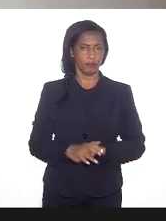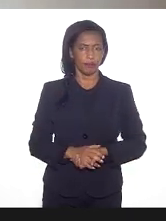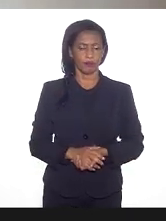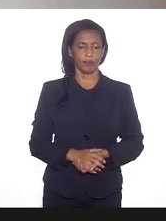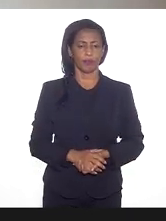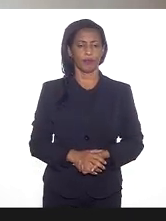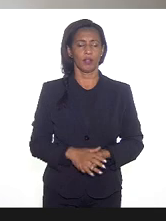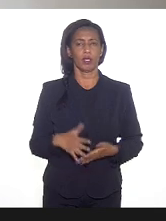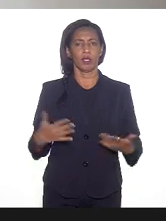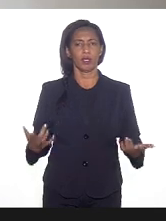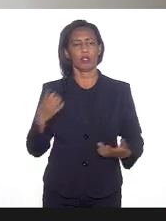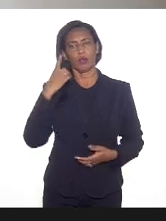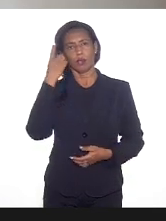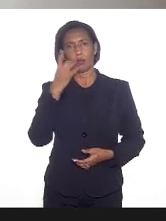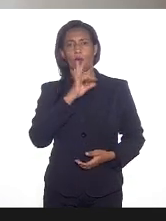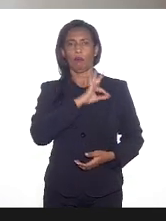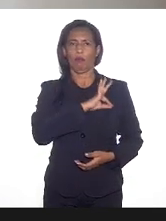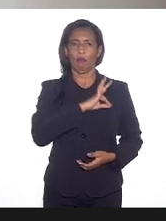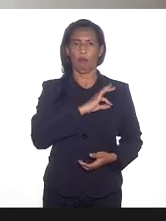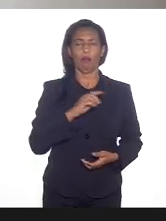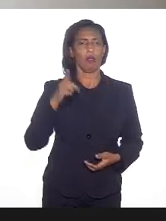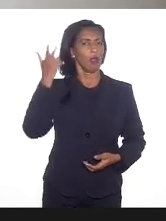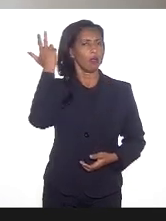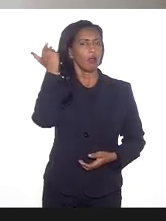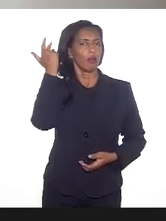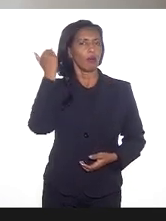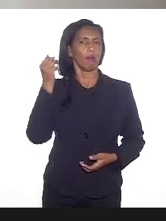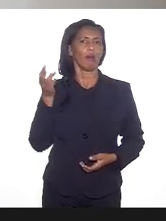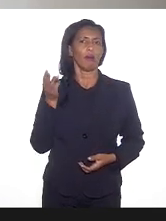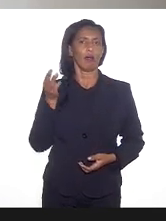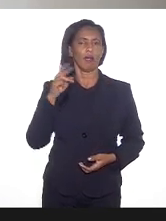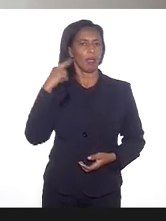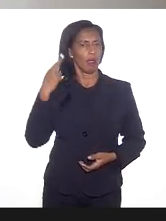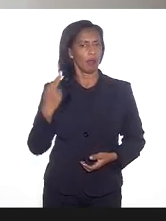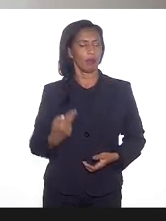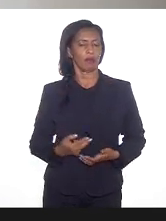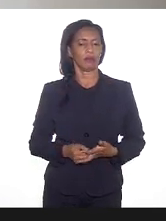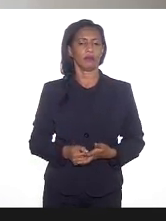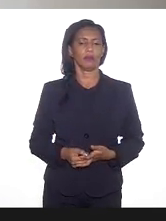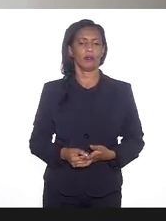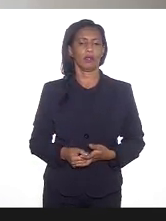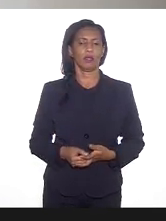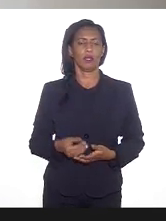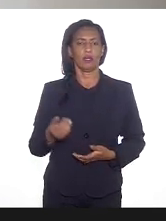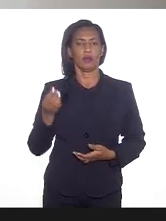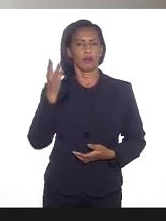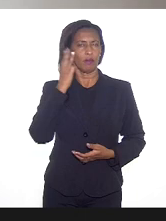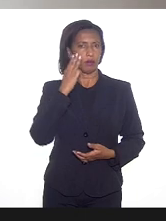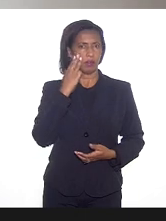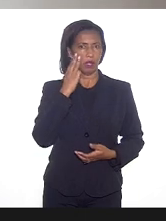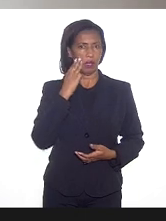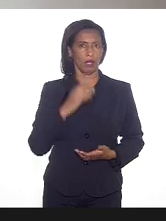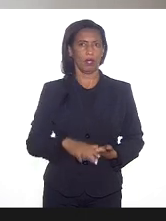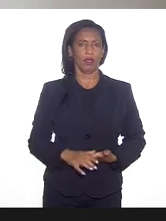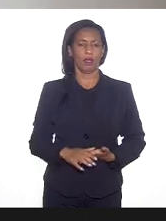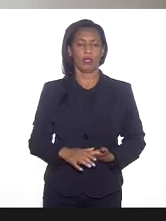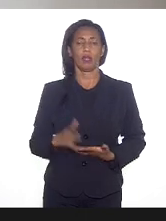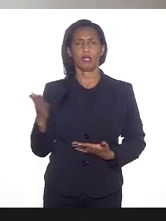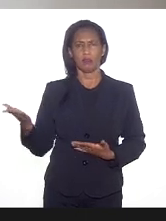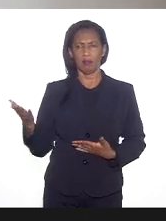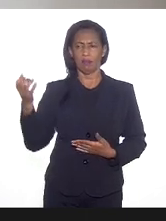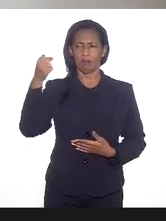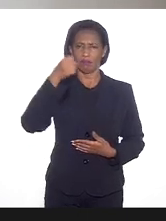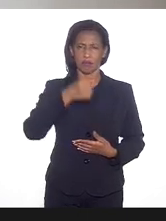deputada Marta Rocha, deputado Eliomar Coelho, deputada Renata Souza, deputado Valdeque Carneiro, que assumiu essa